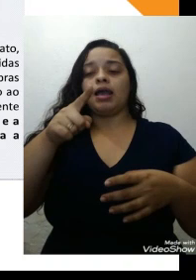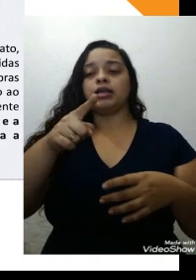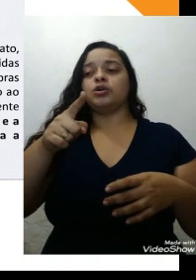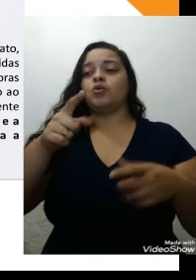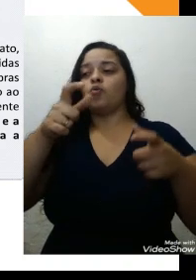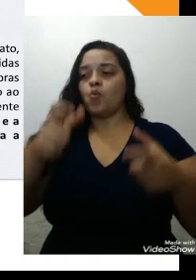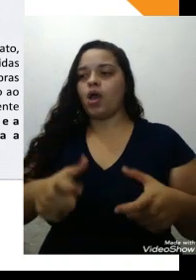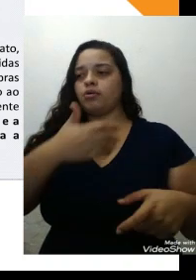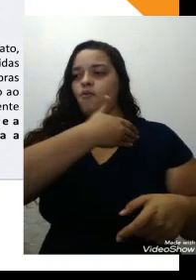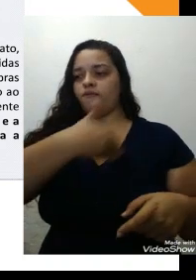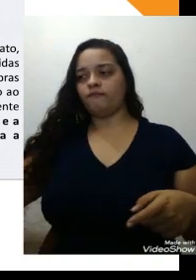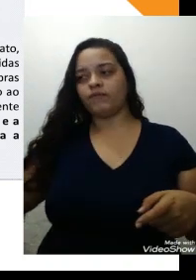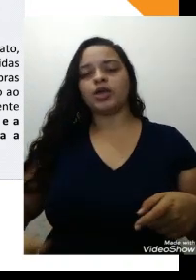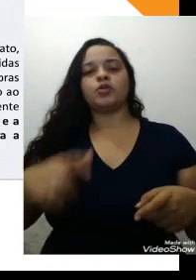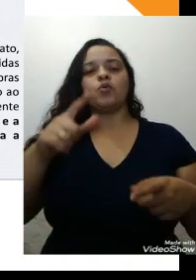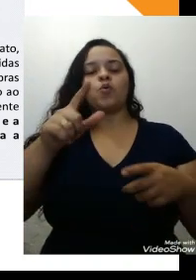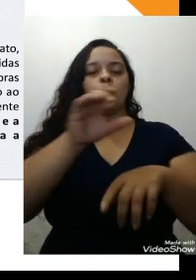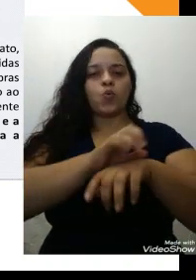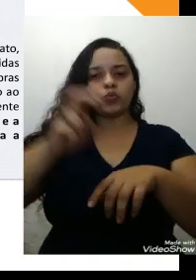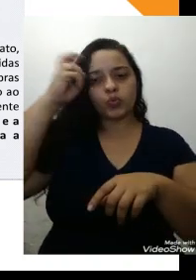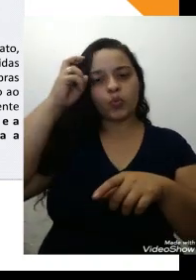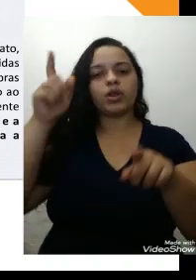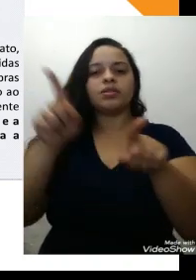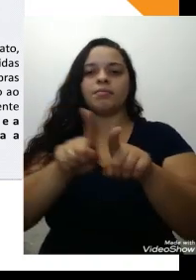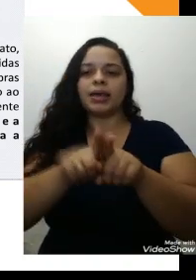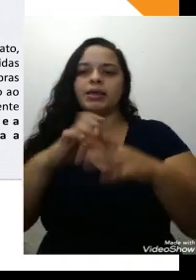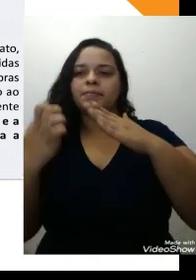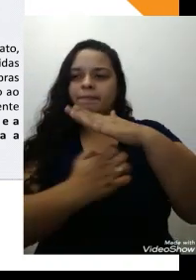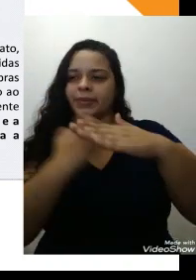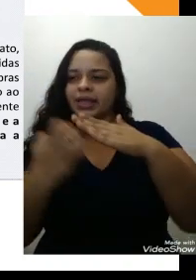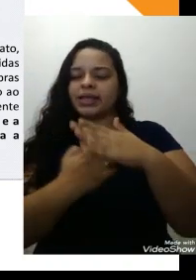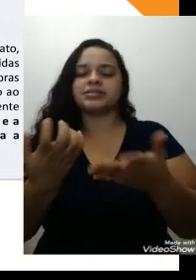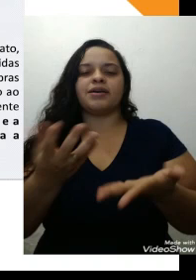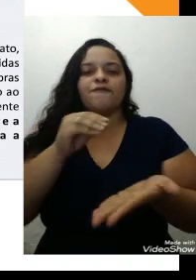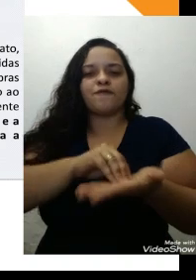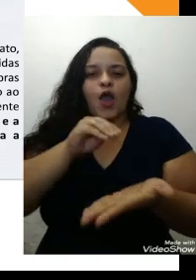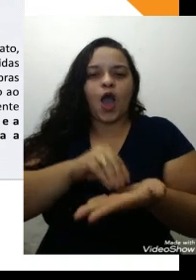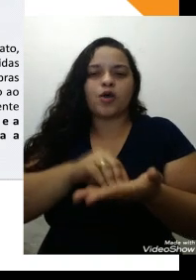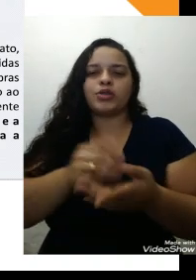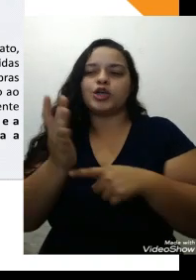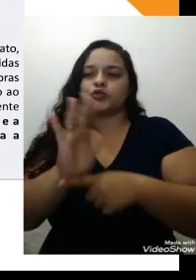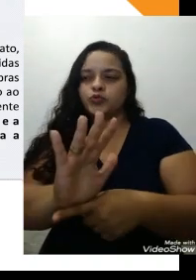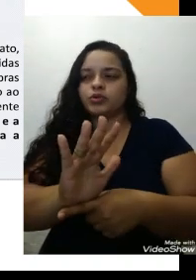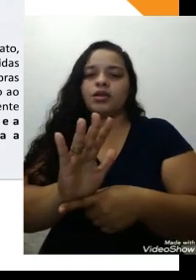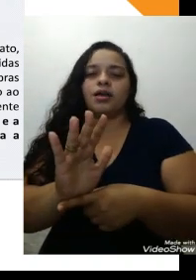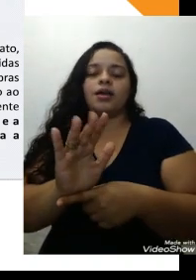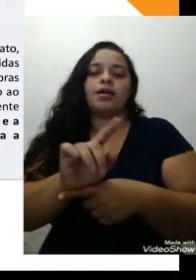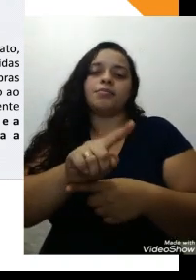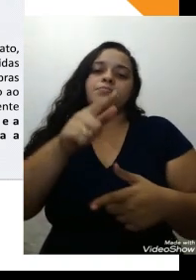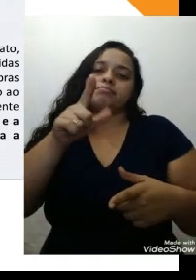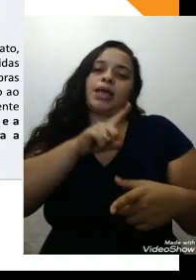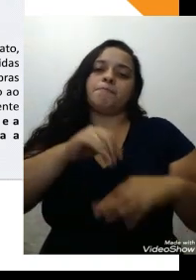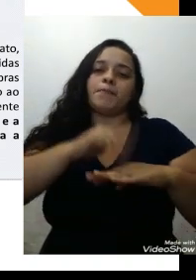cultura e a negligência de parte das empresas que trabalham com a sétima arte contribuem para a perpetuação